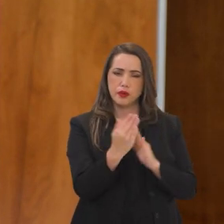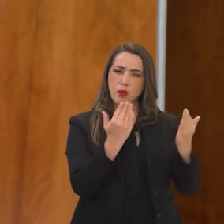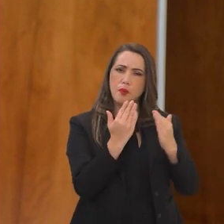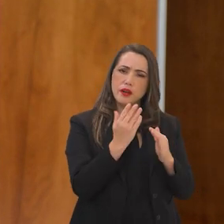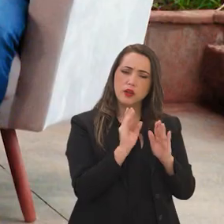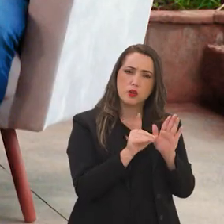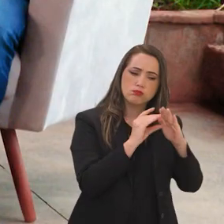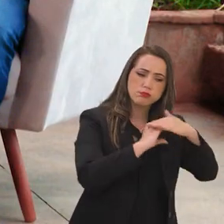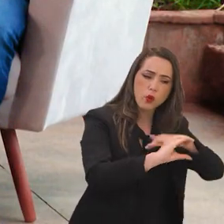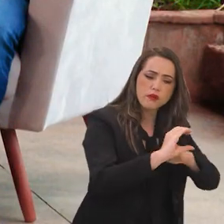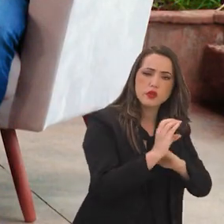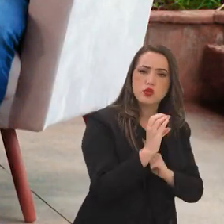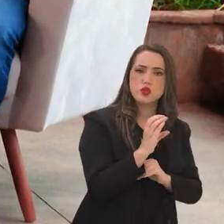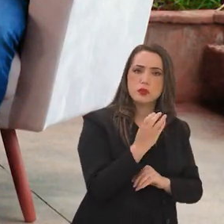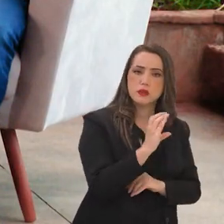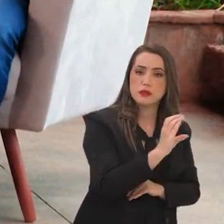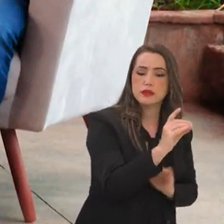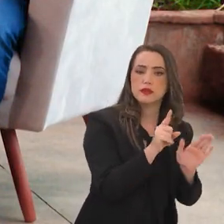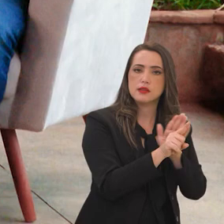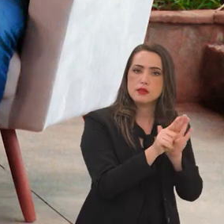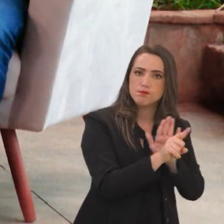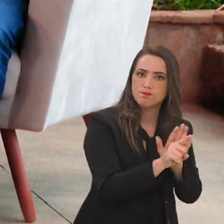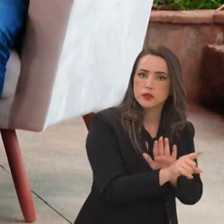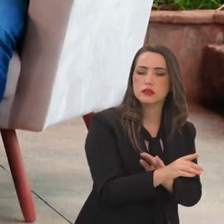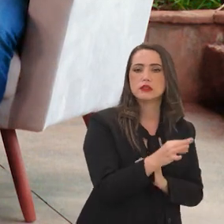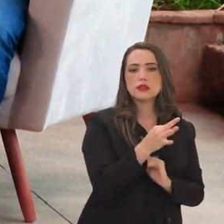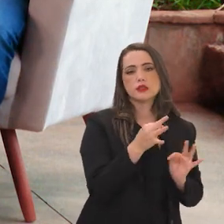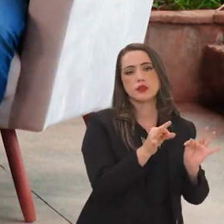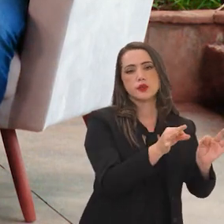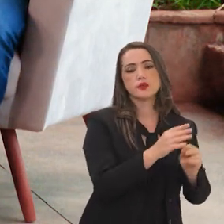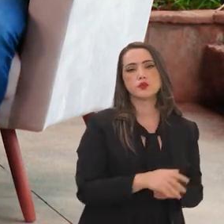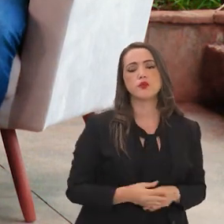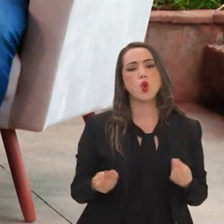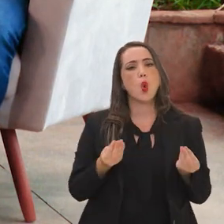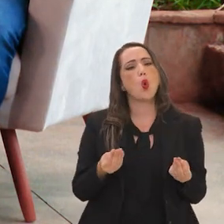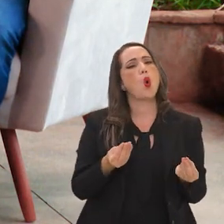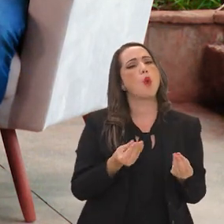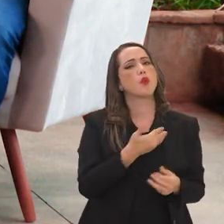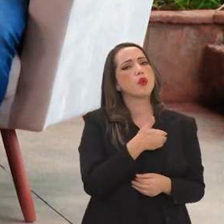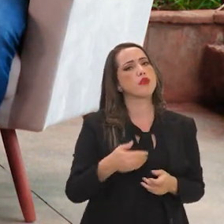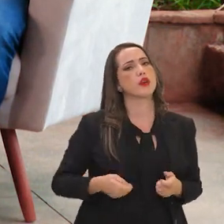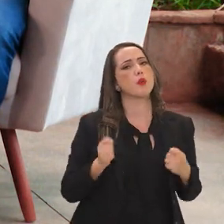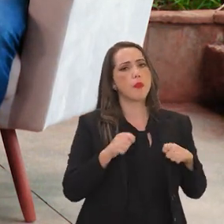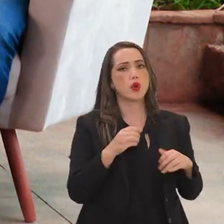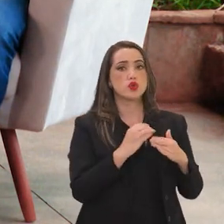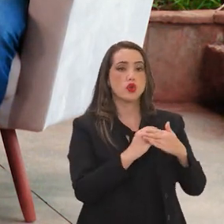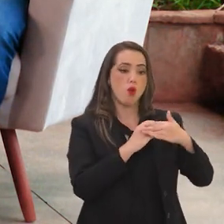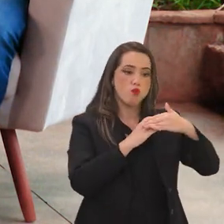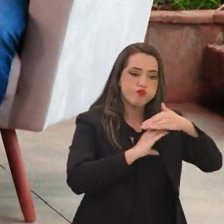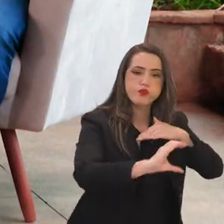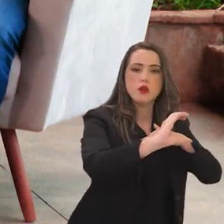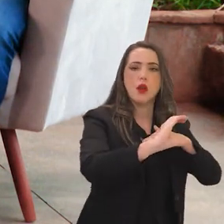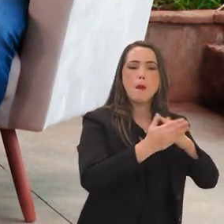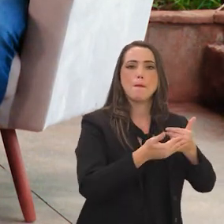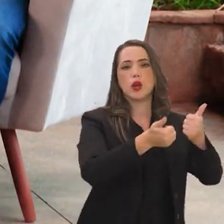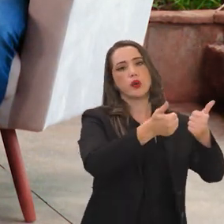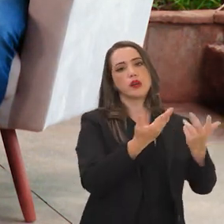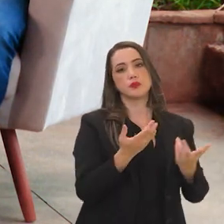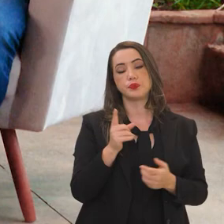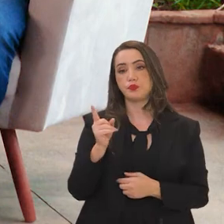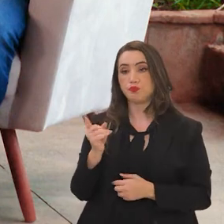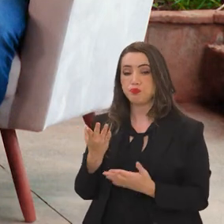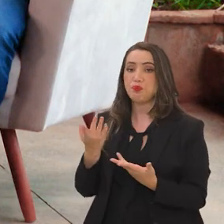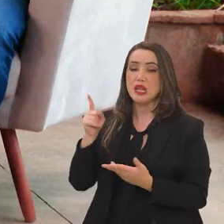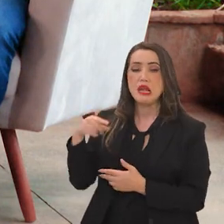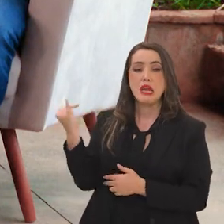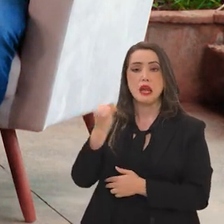Ciência Tecnologia tem como poder público impulsionar mais esse investimento é isso é muito importante as